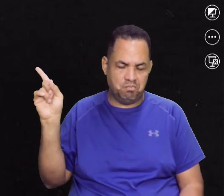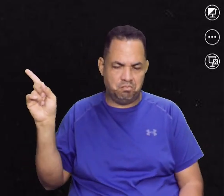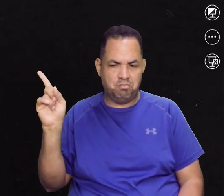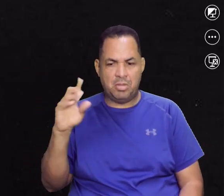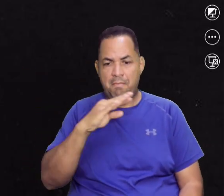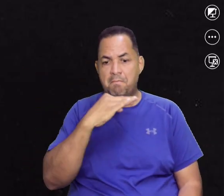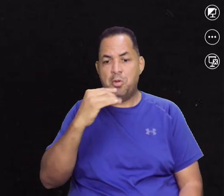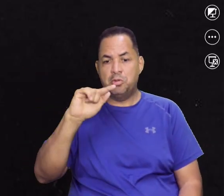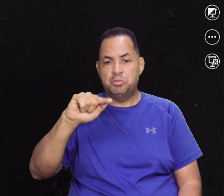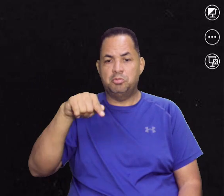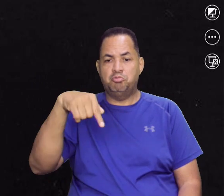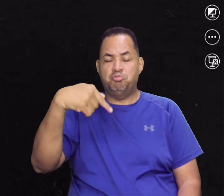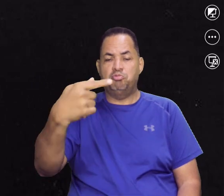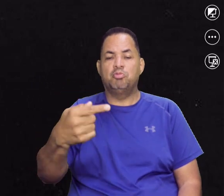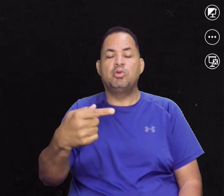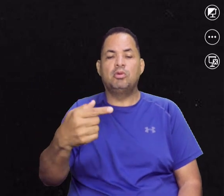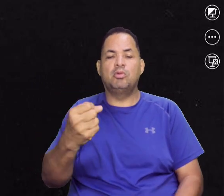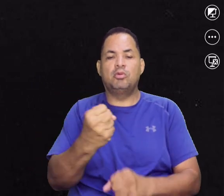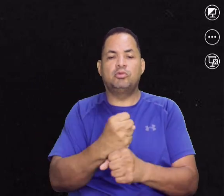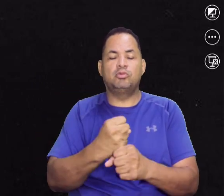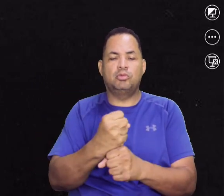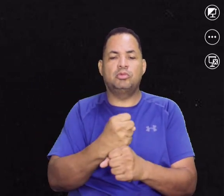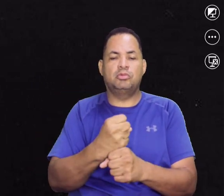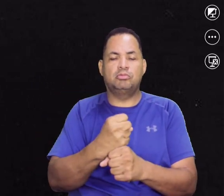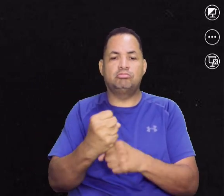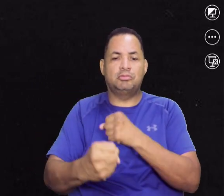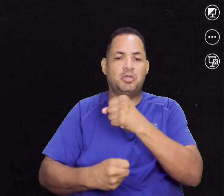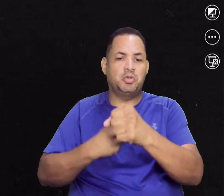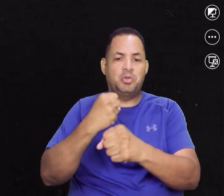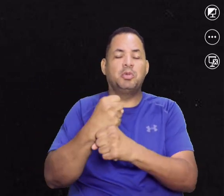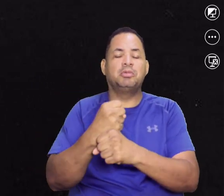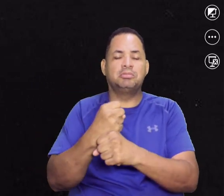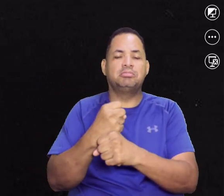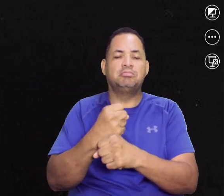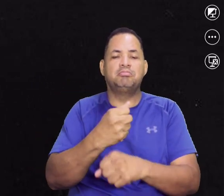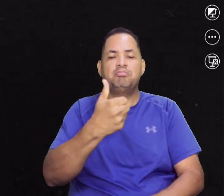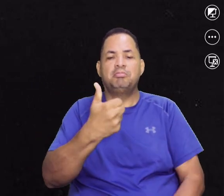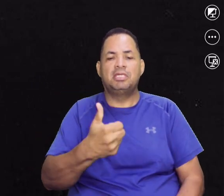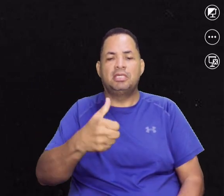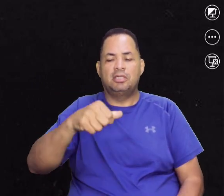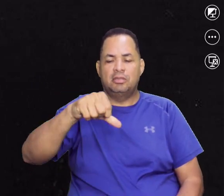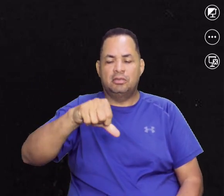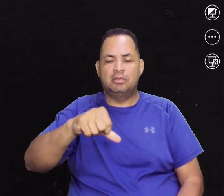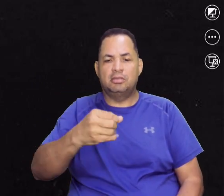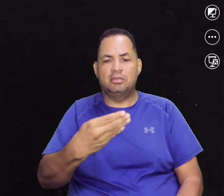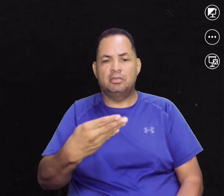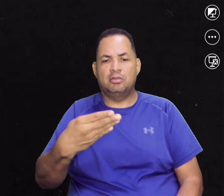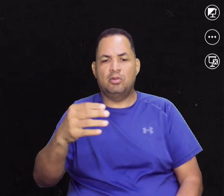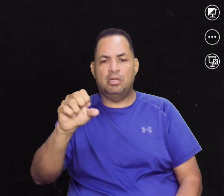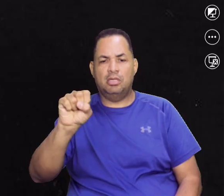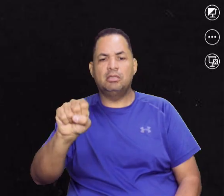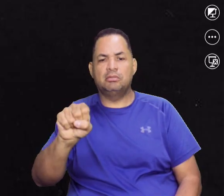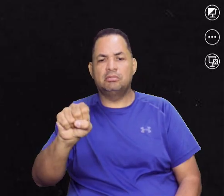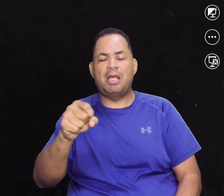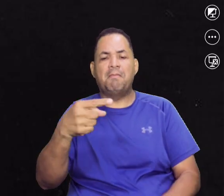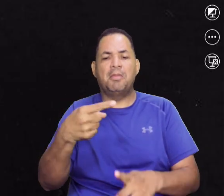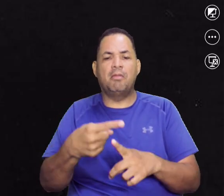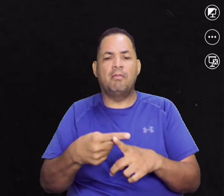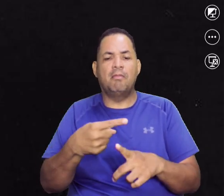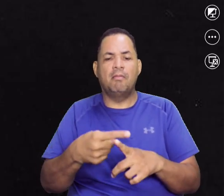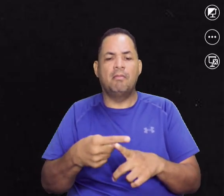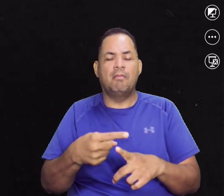ano seguinte, em 1948, por um hindu, pessoal. Uma pessoa da mesma religião do Gandhi. Por